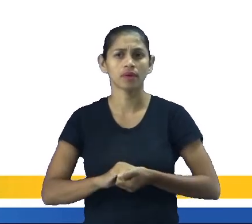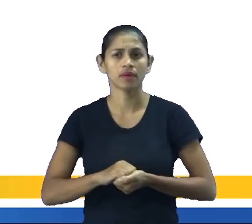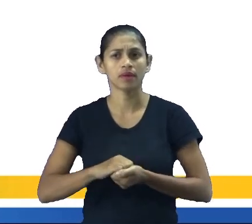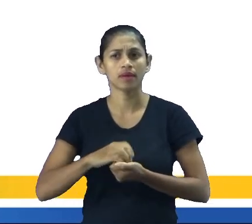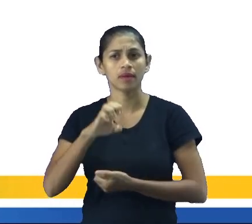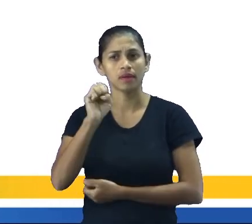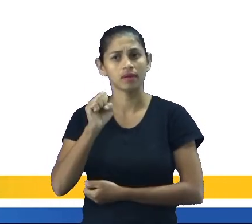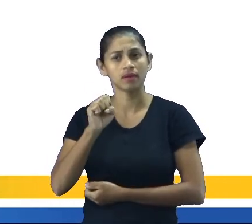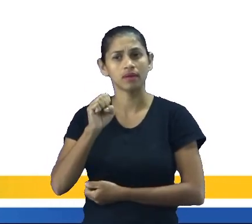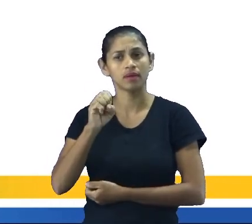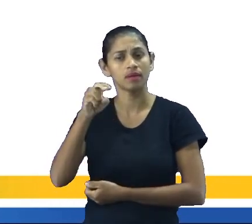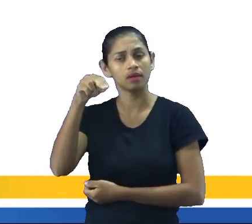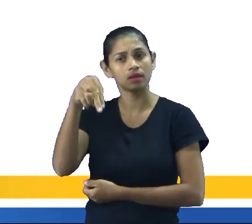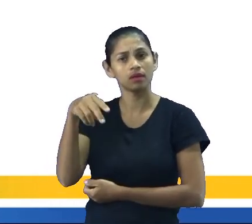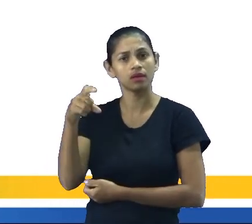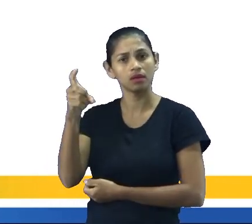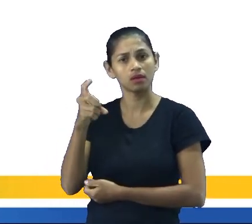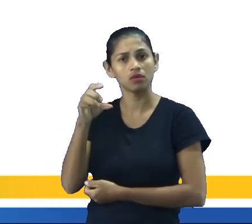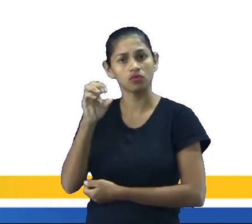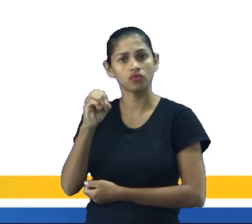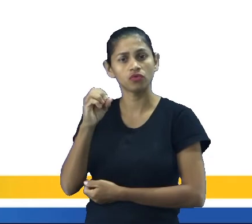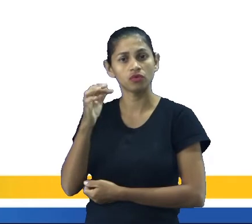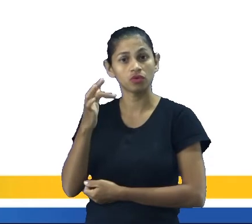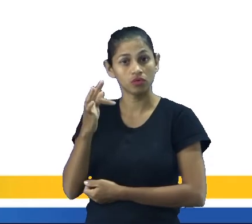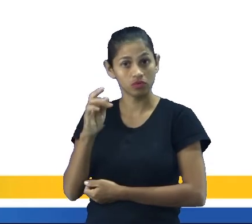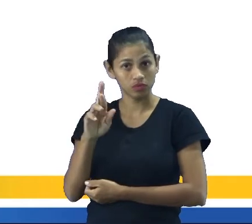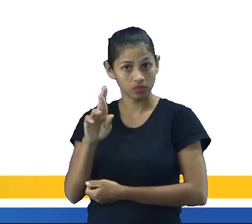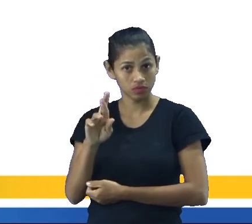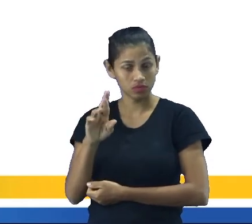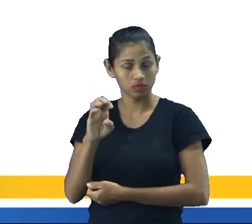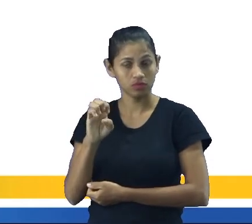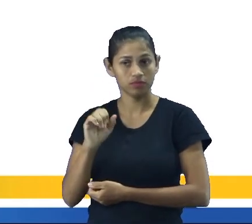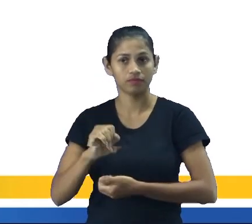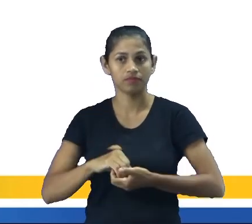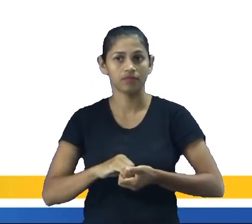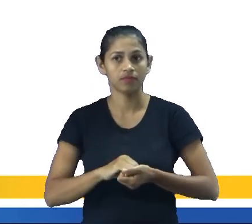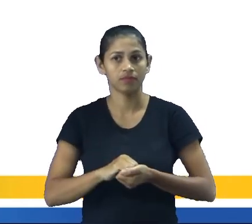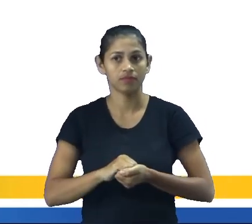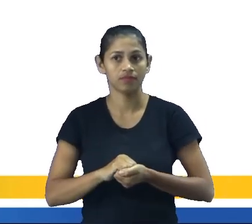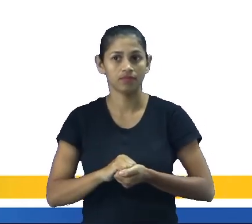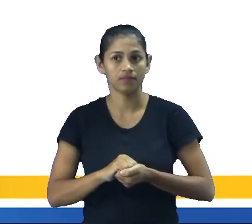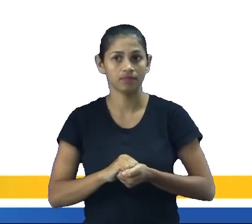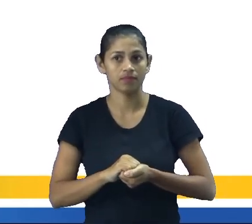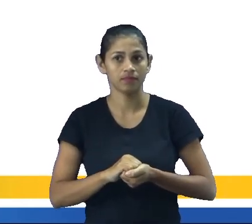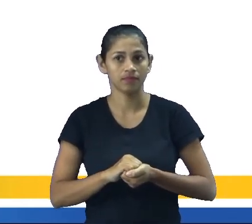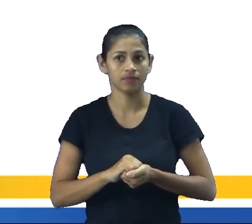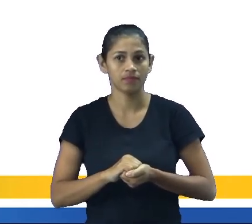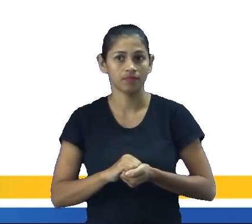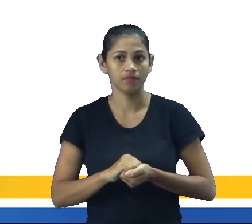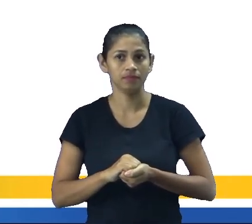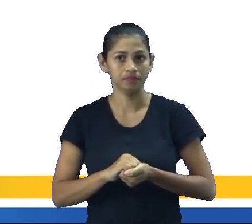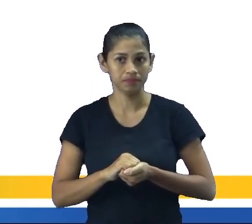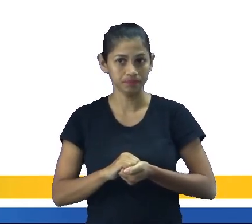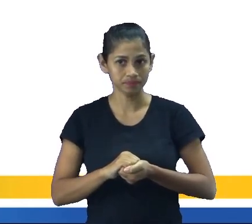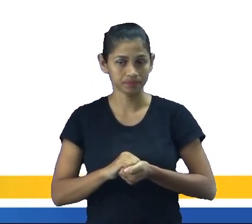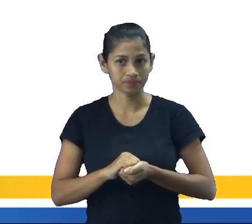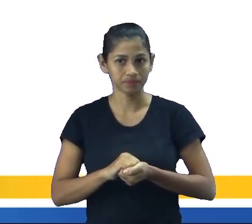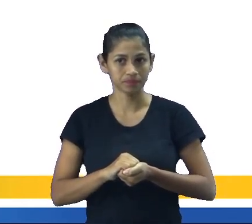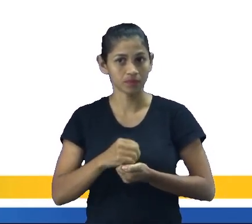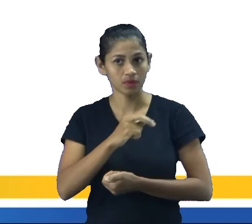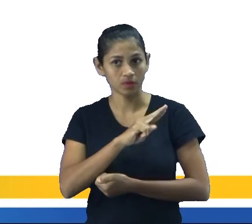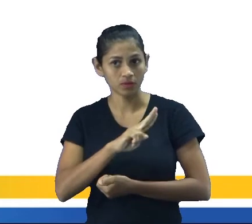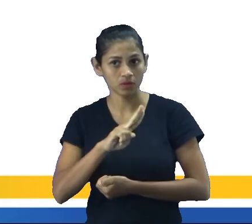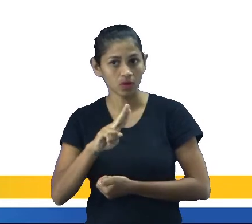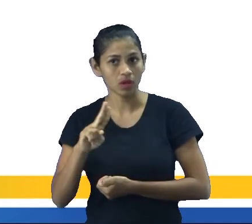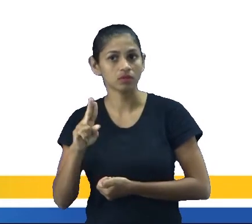compostos orgânicos caracterizados pelo grupo funcional SO3, mais um hidrogênio, que